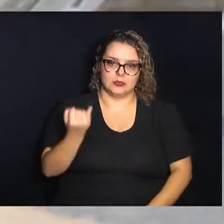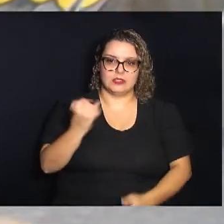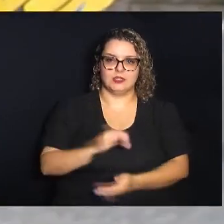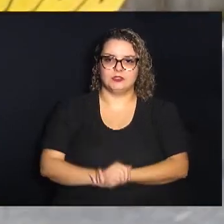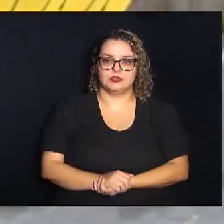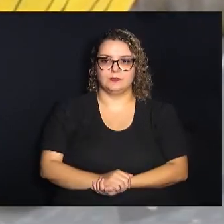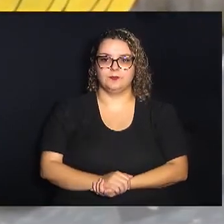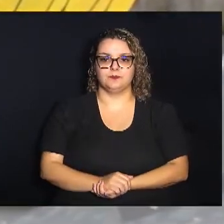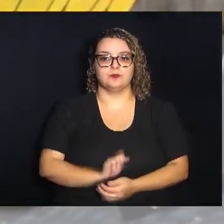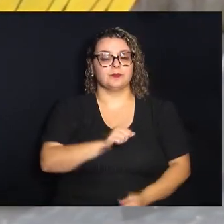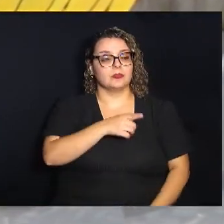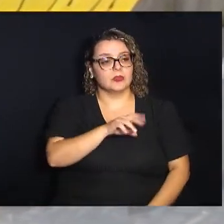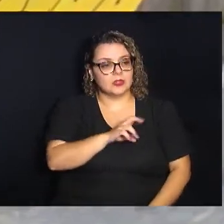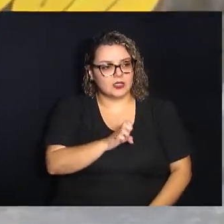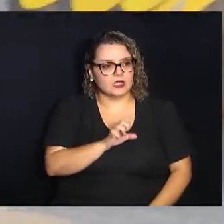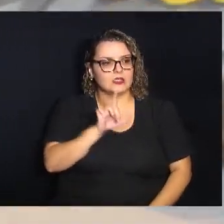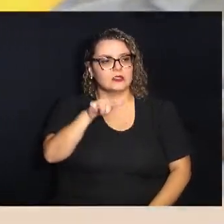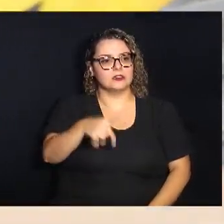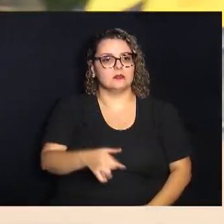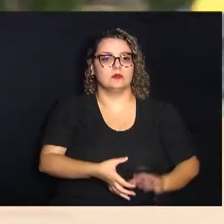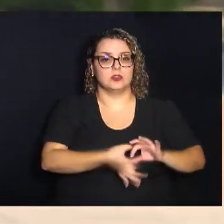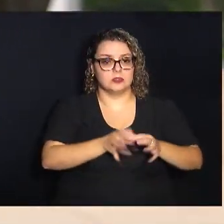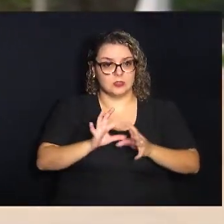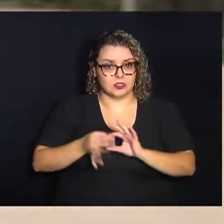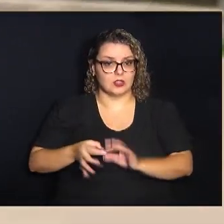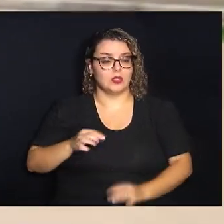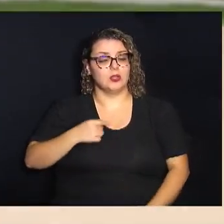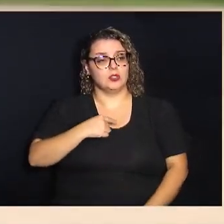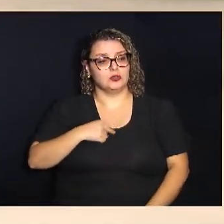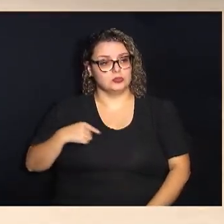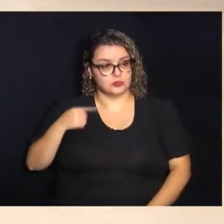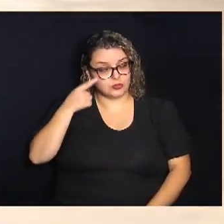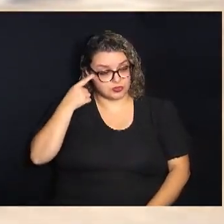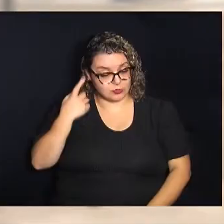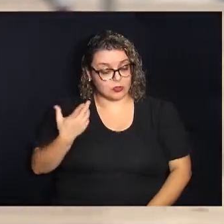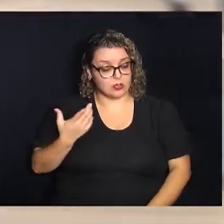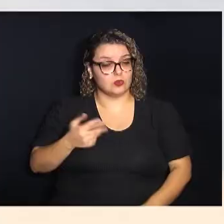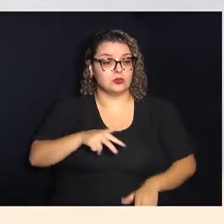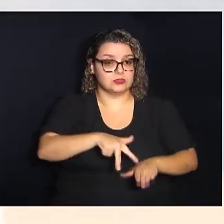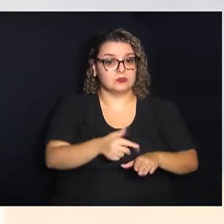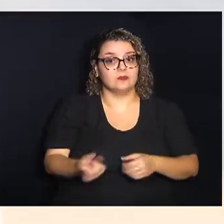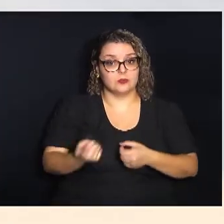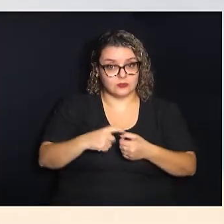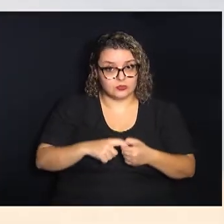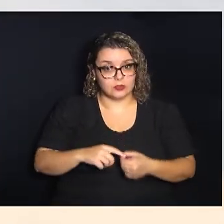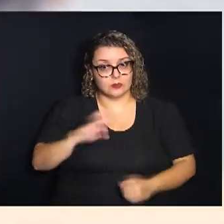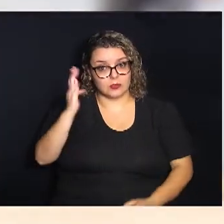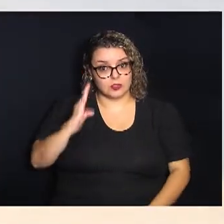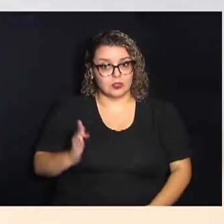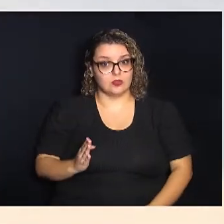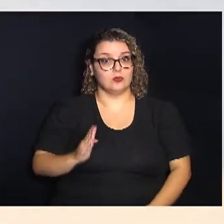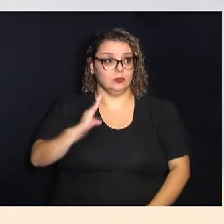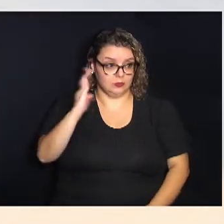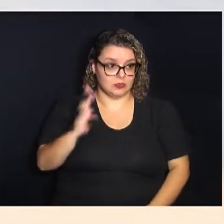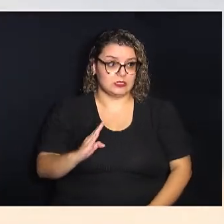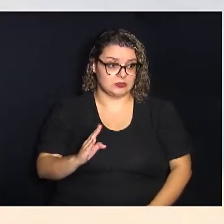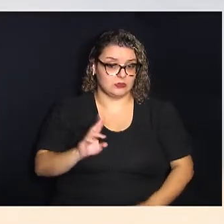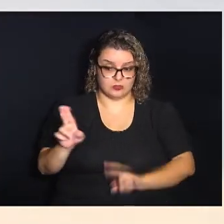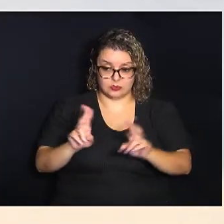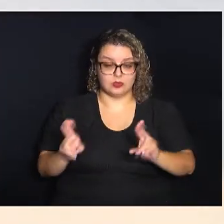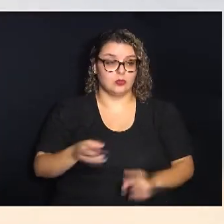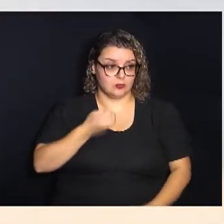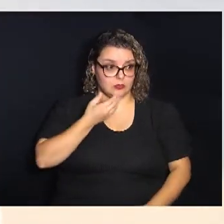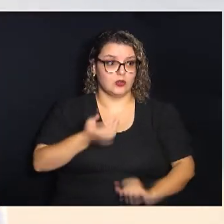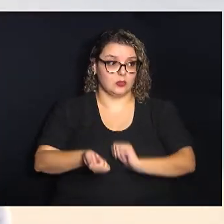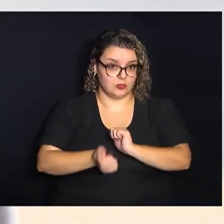E o André, e depois das Olimpíadas de Tóquio, o skate voltou a cair no gosto dos brasileiros, né? O Brasil tem muito nome bom no